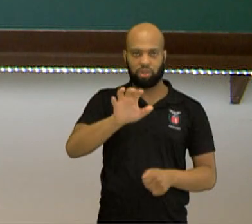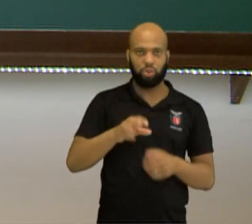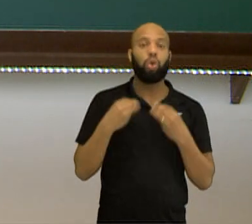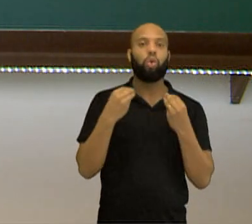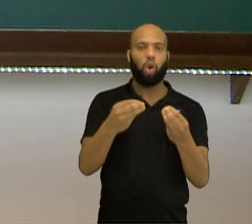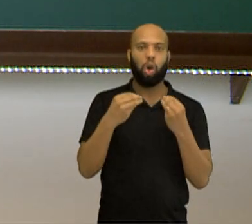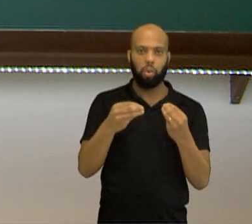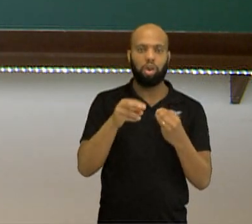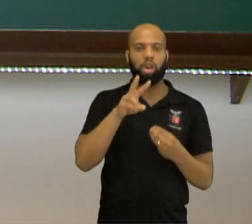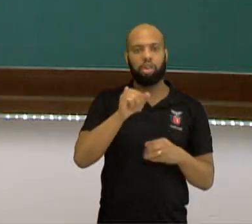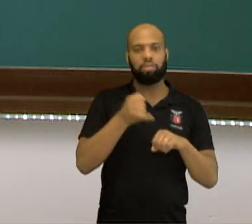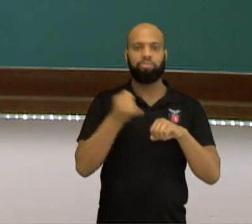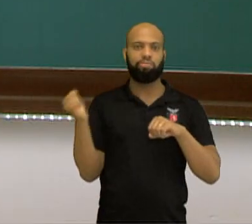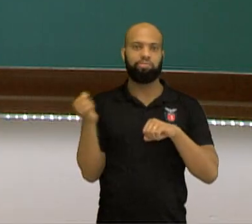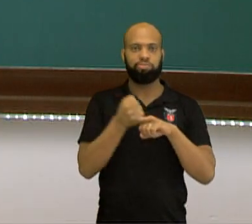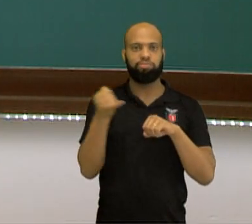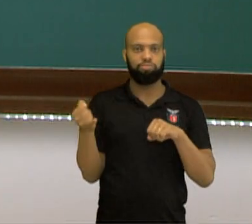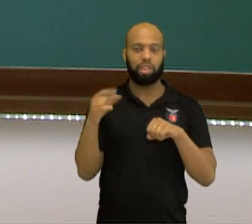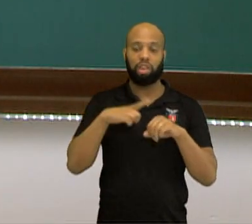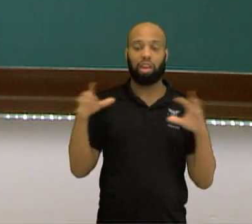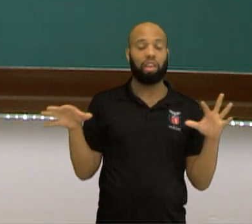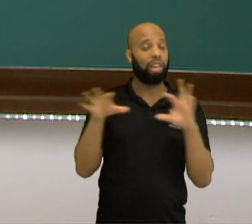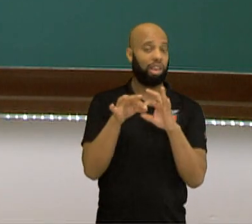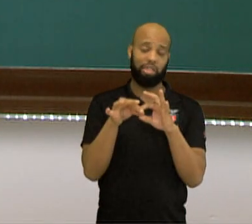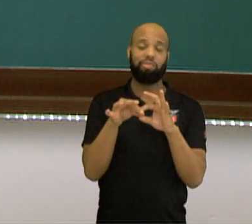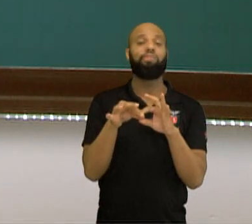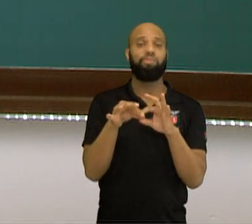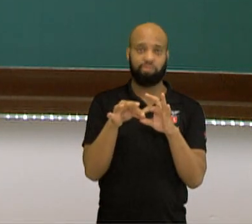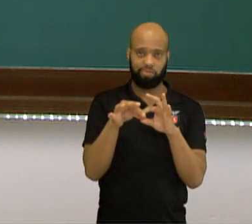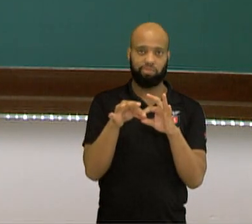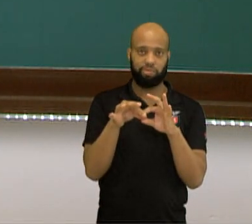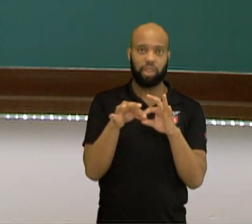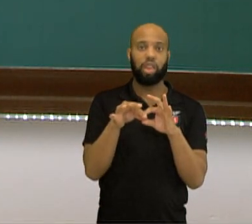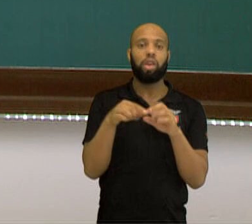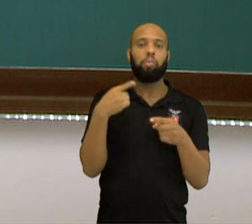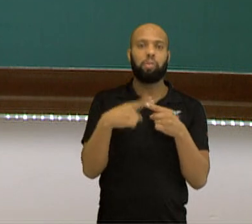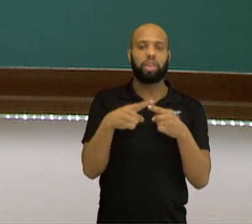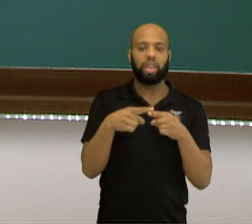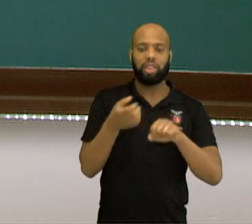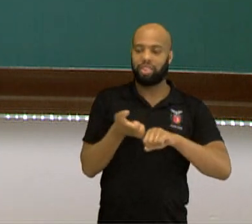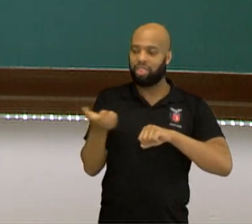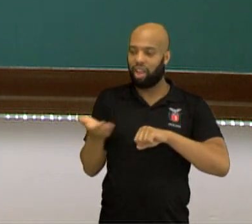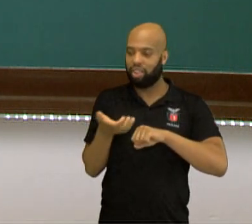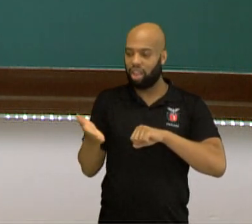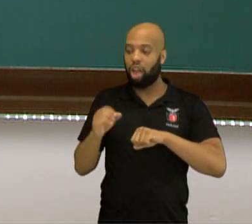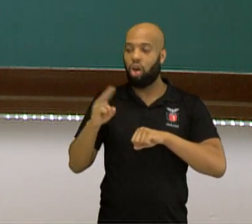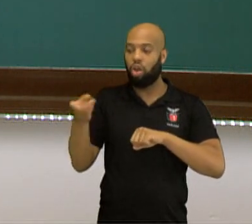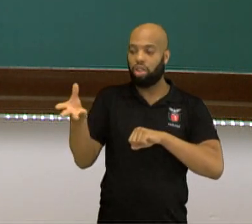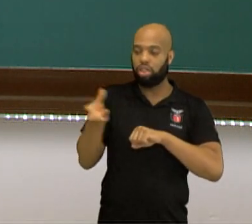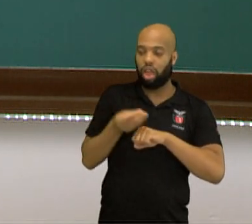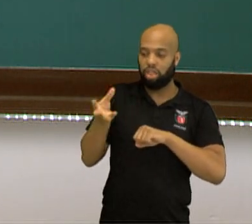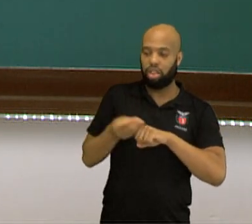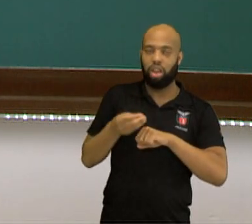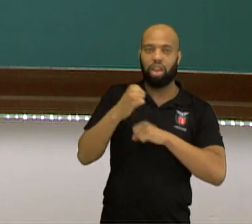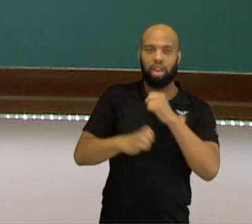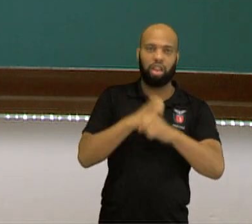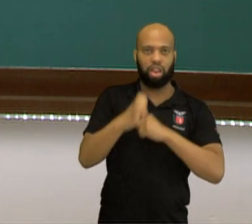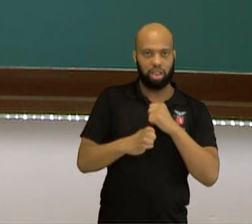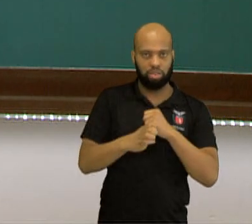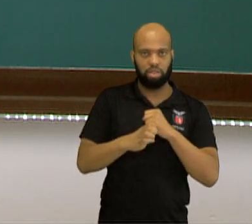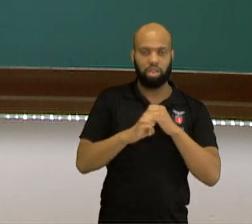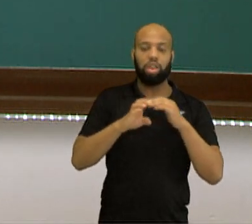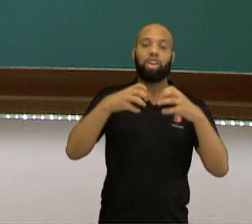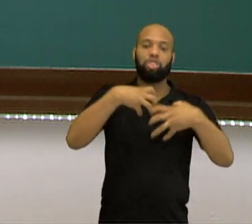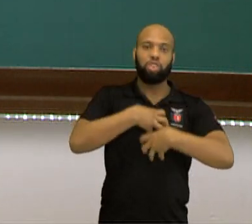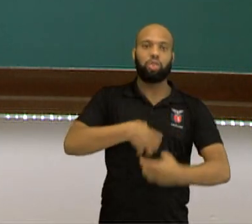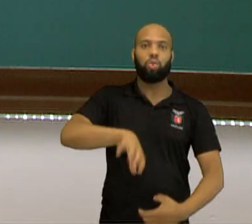para que isso aconteça, eles vão ter que se ligar entre si para que, doando e recebendo elétrons, por exemplo,